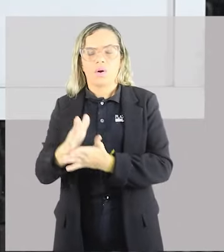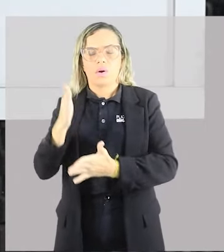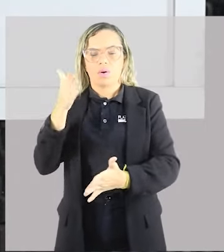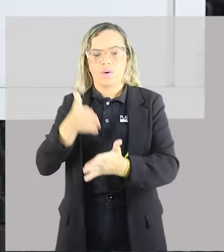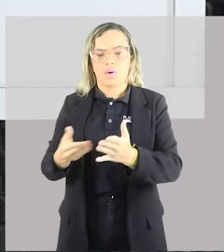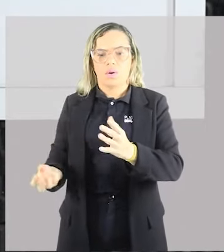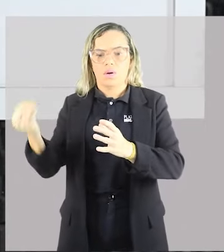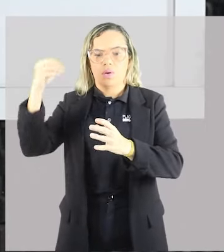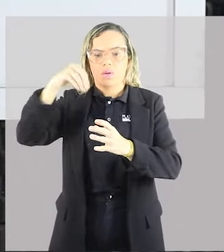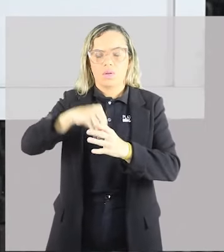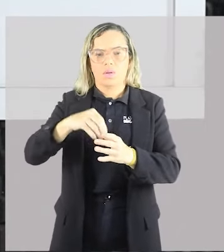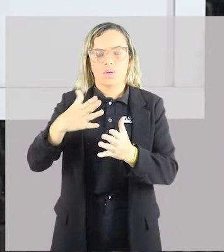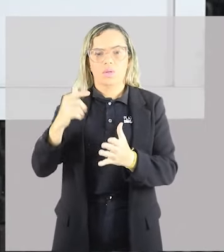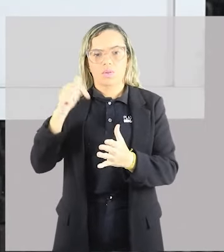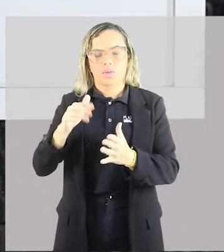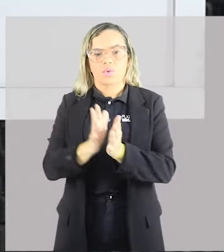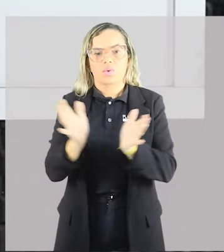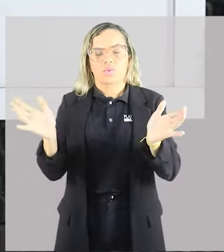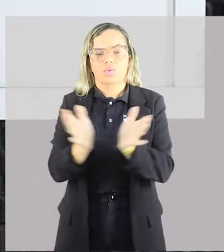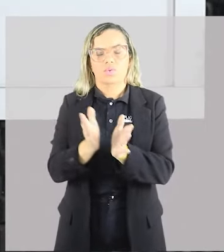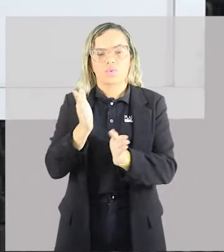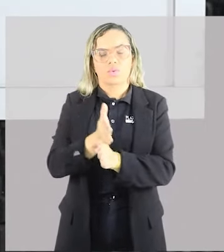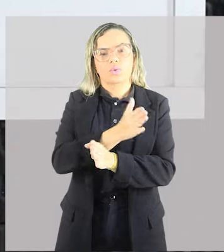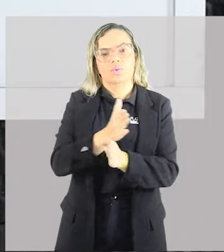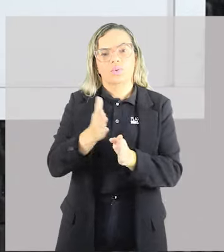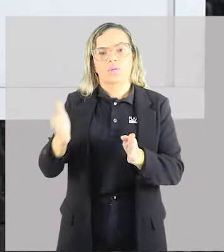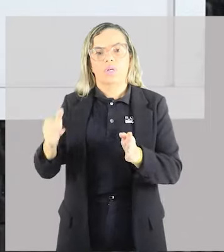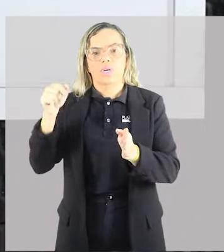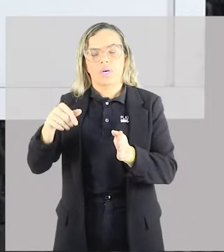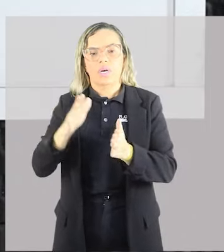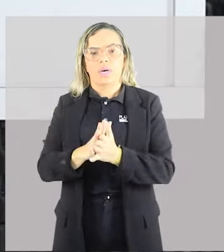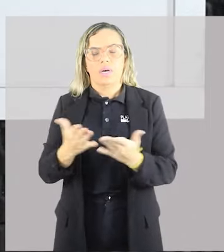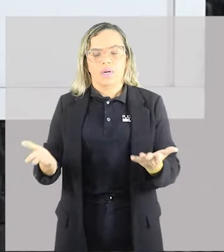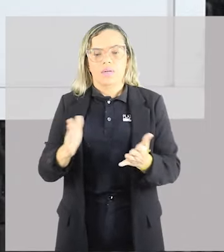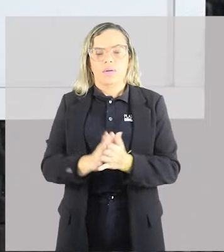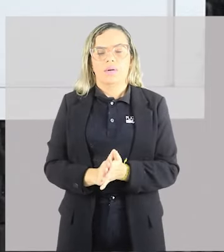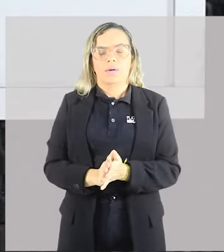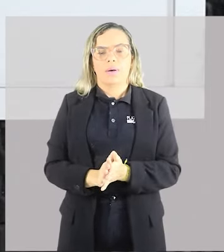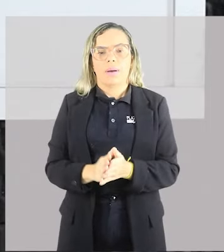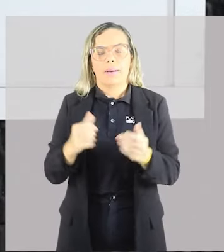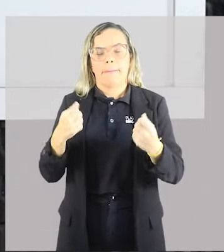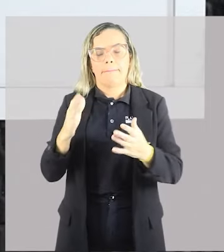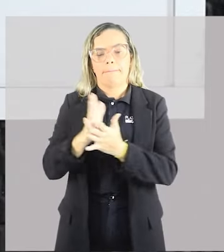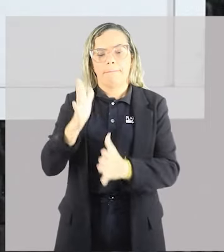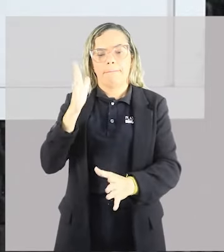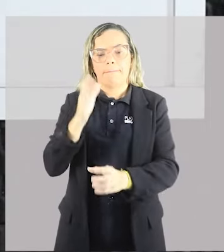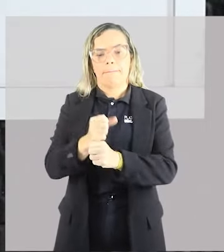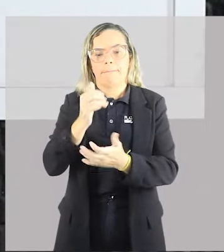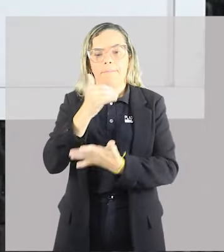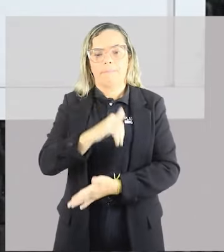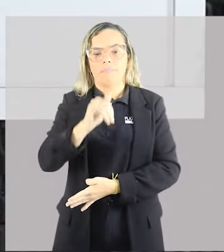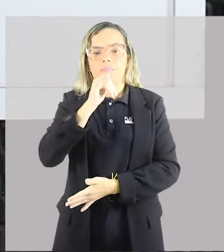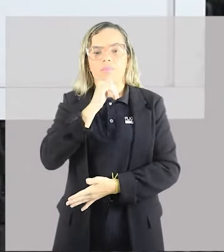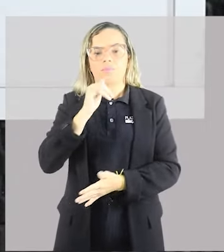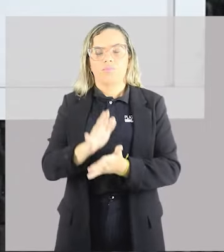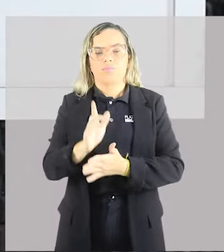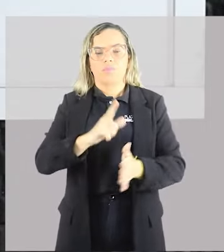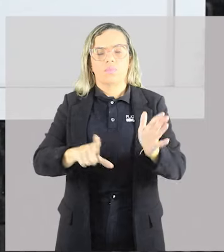fique dentro dos reais aí você vai ter que calcular tá então por exemplo nessa nossa lei de associação